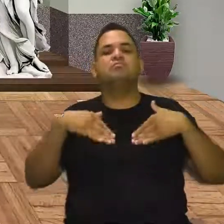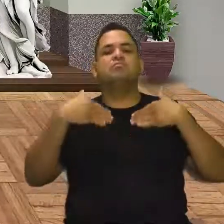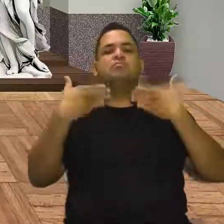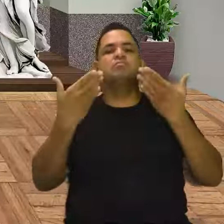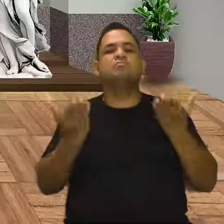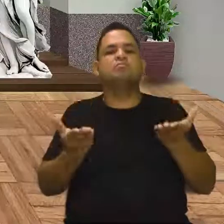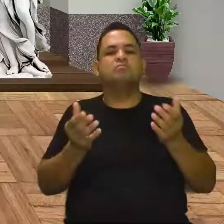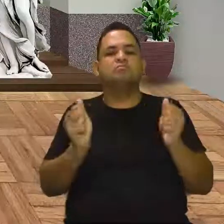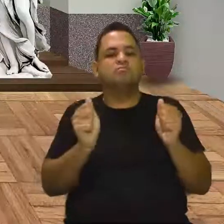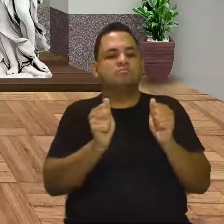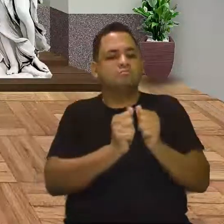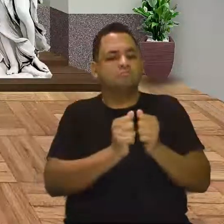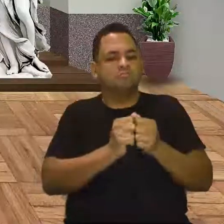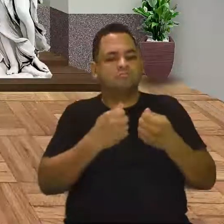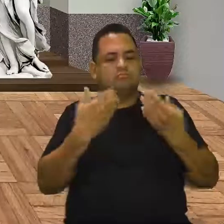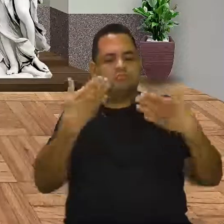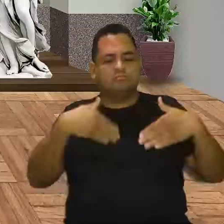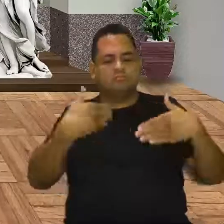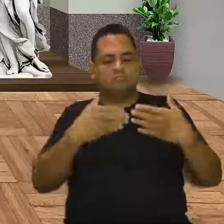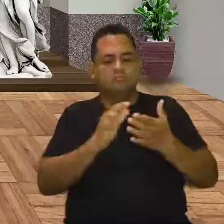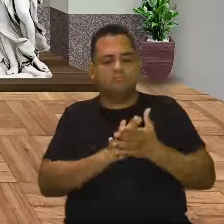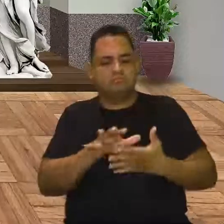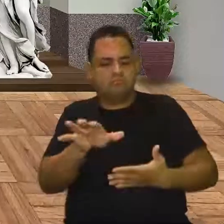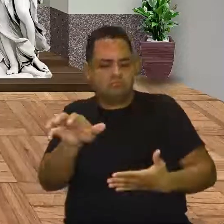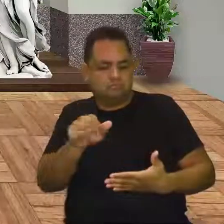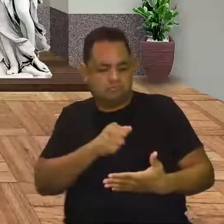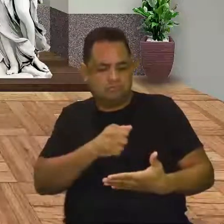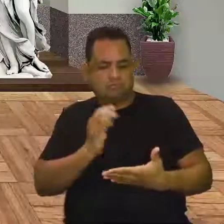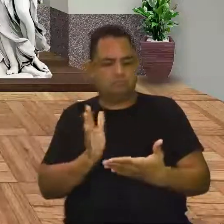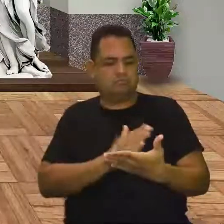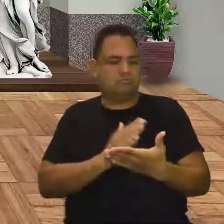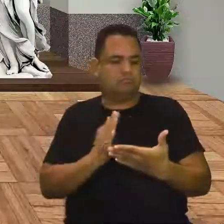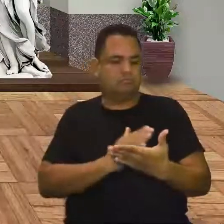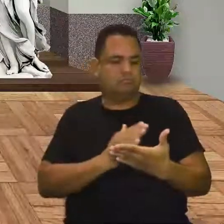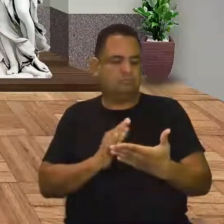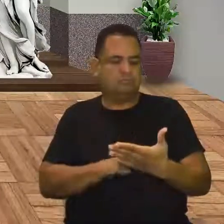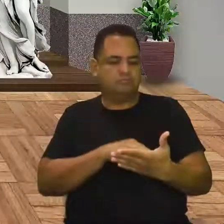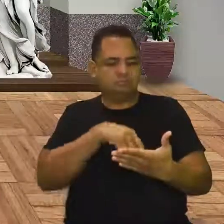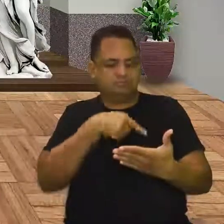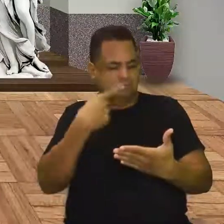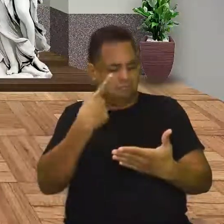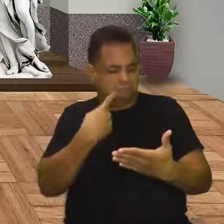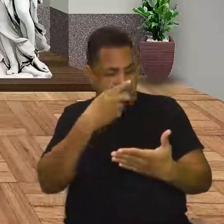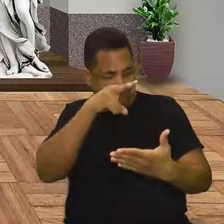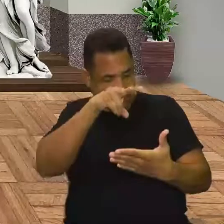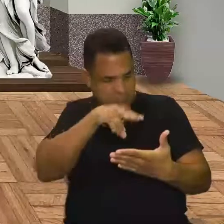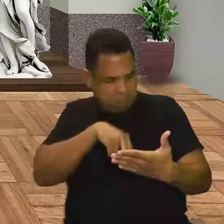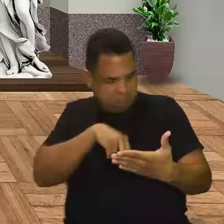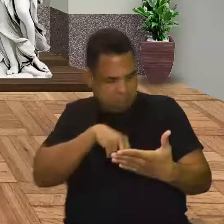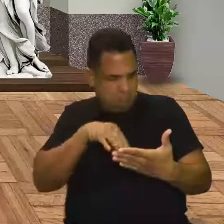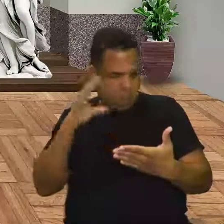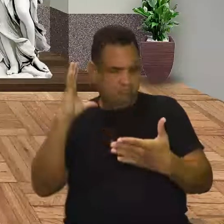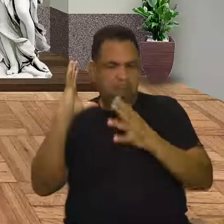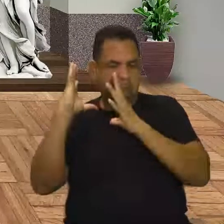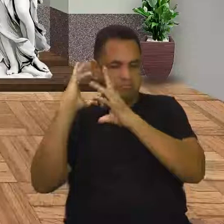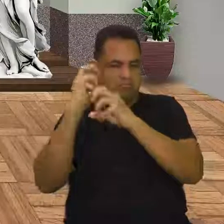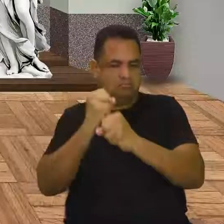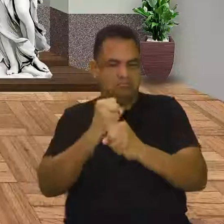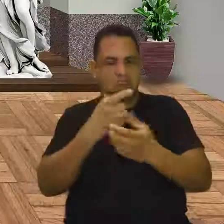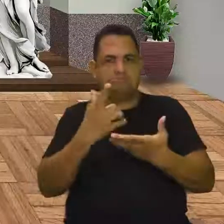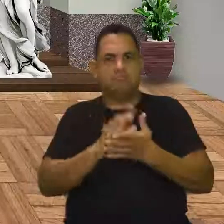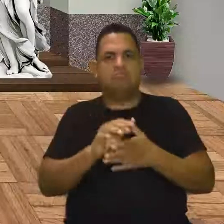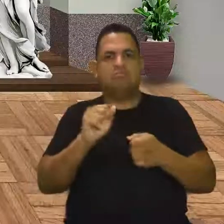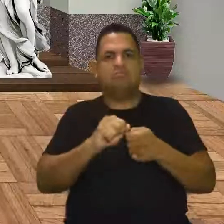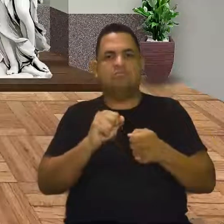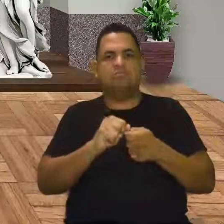chegar próximo da prova, tu vai pegar o teu material, dar uma papirada, uma revisada, para você